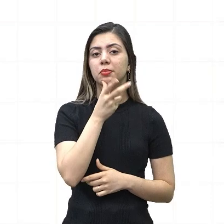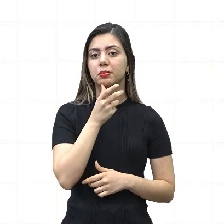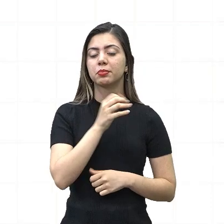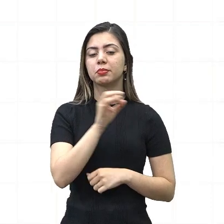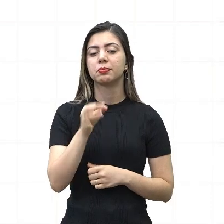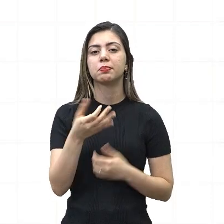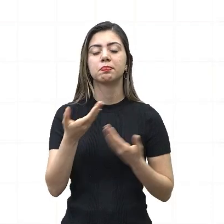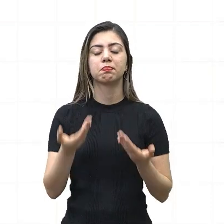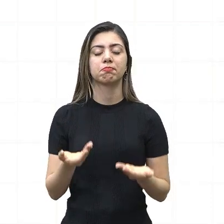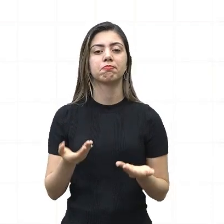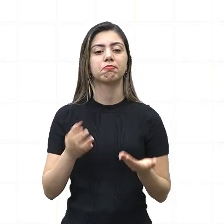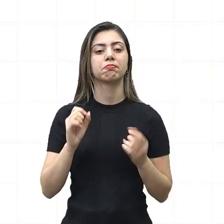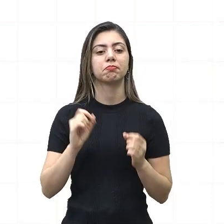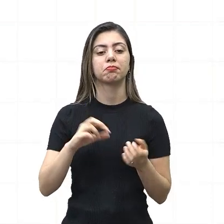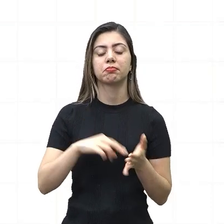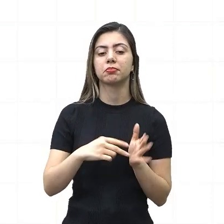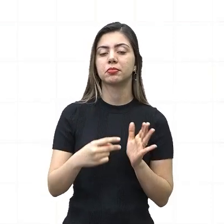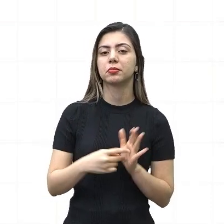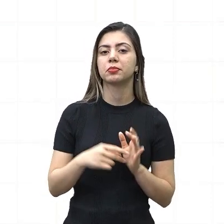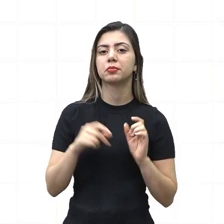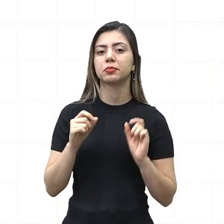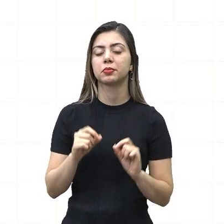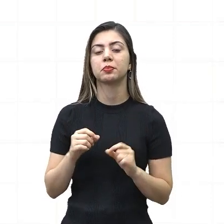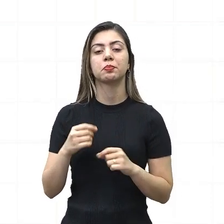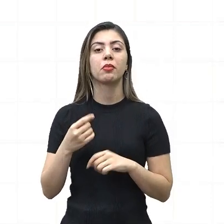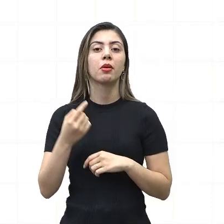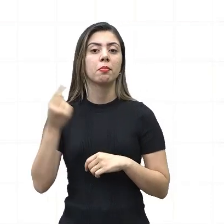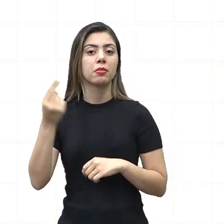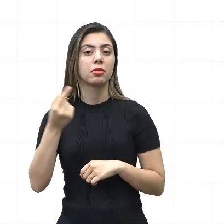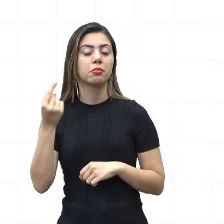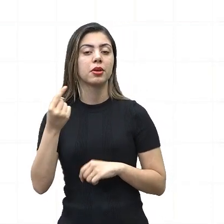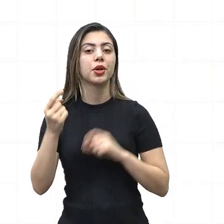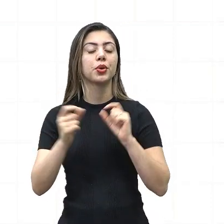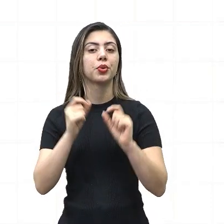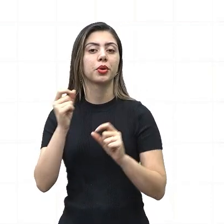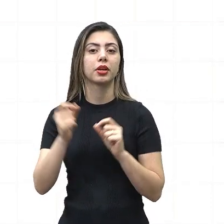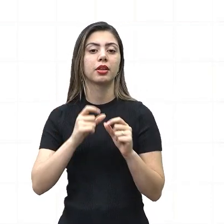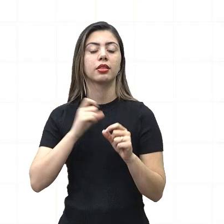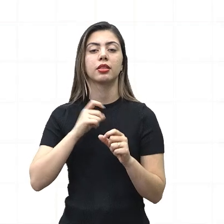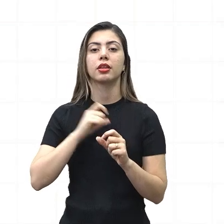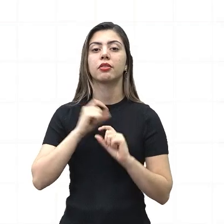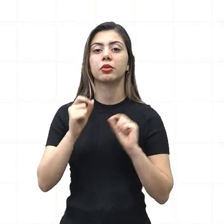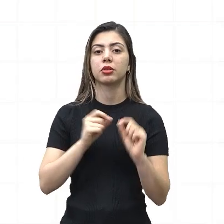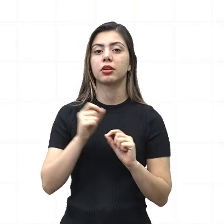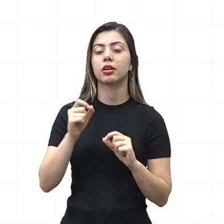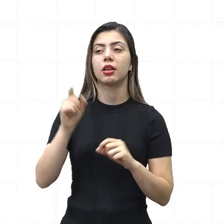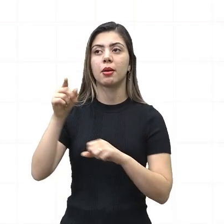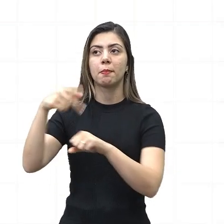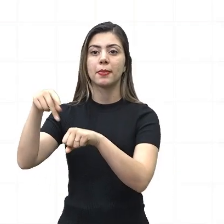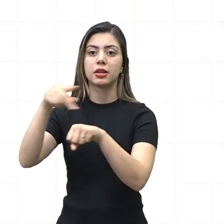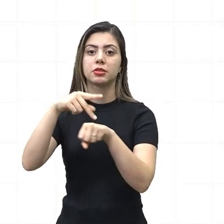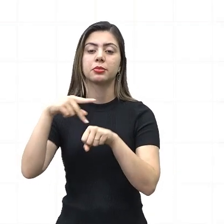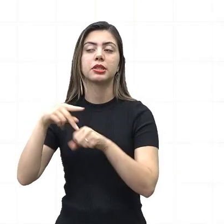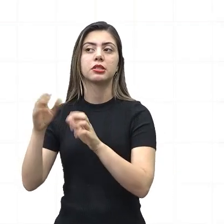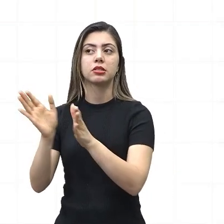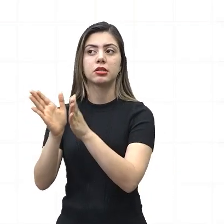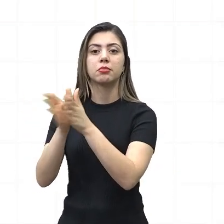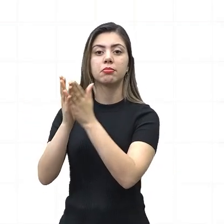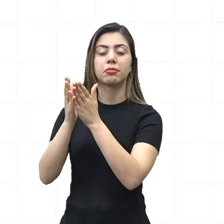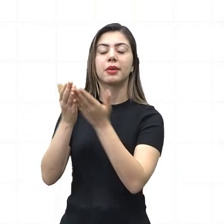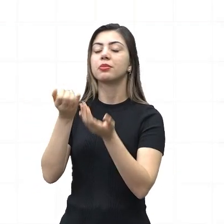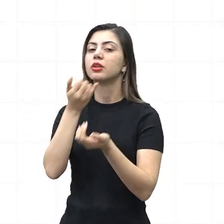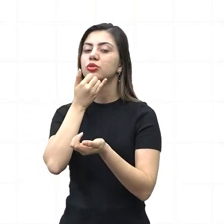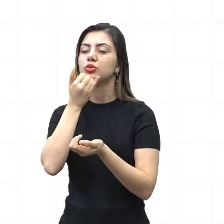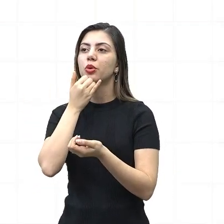que significa isso? Que primeiro aconteceram lá as transformações nos países mais ricos, né, os países